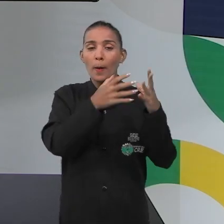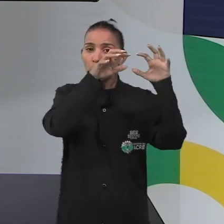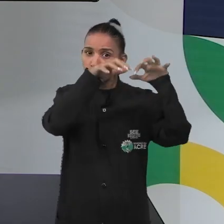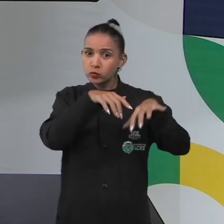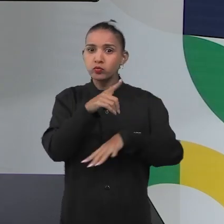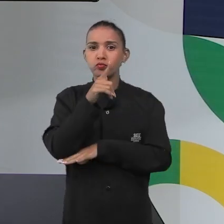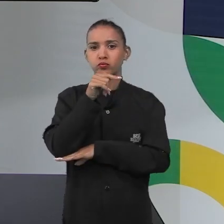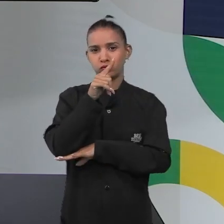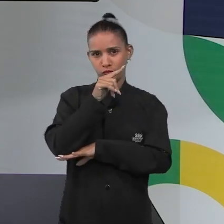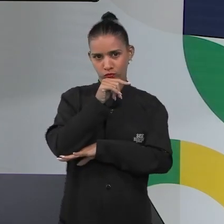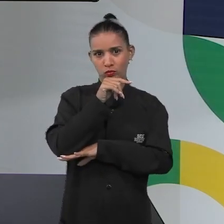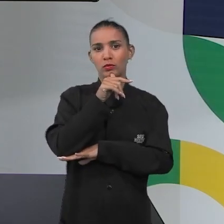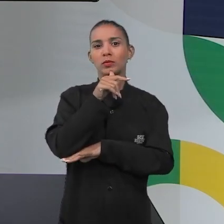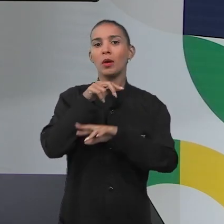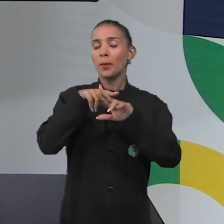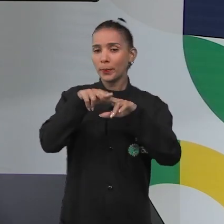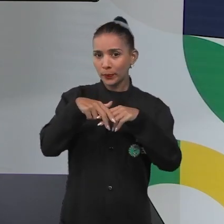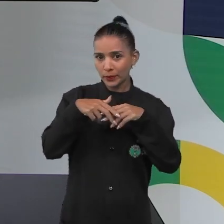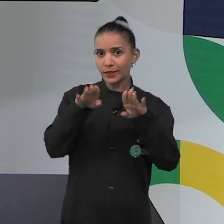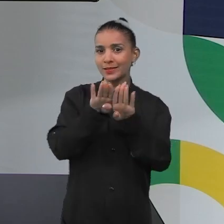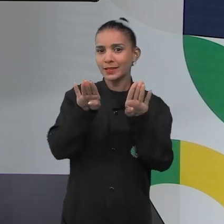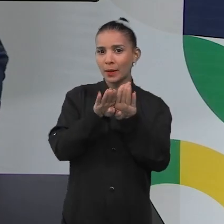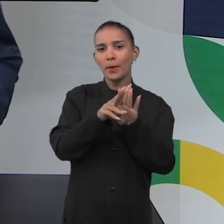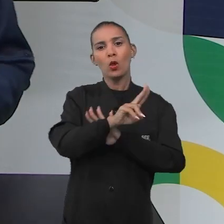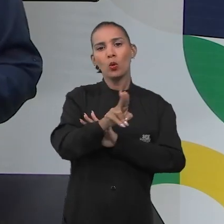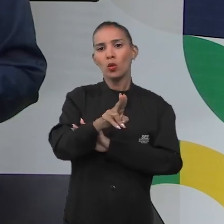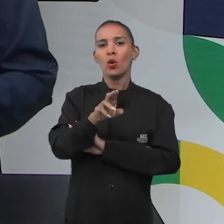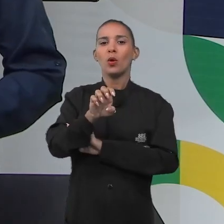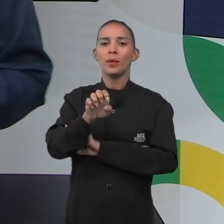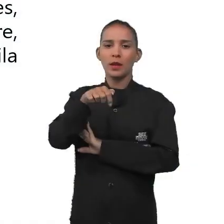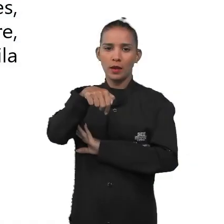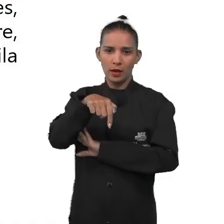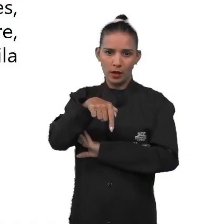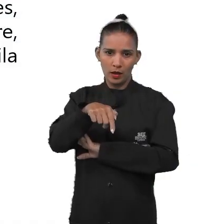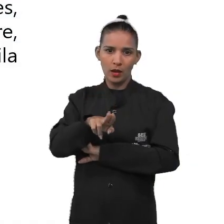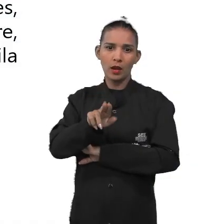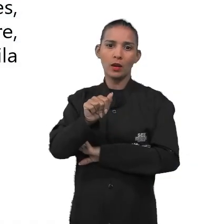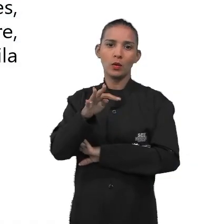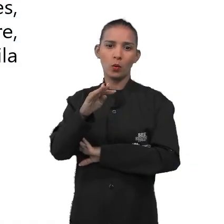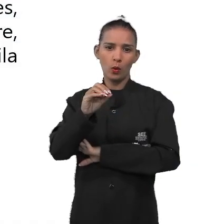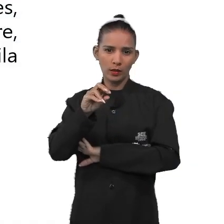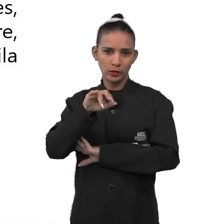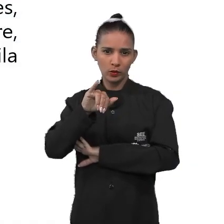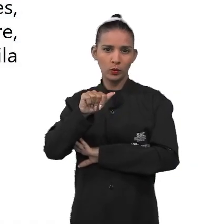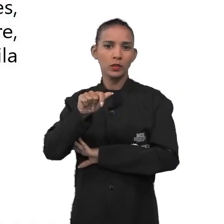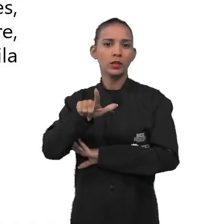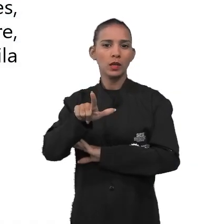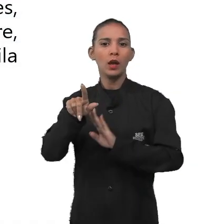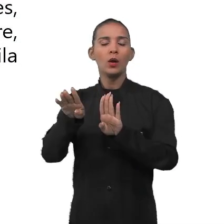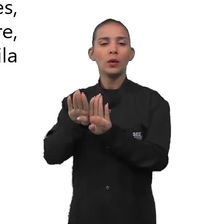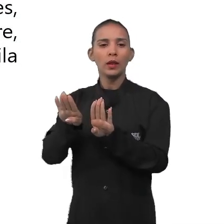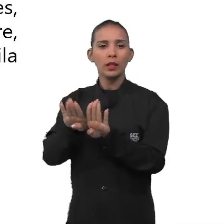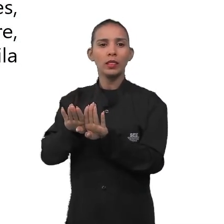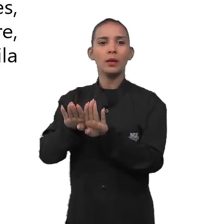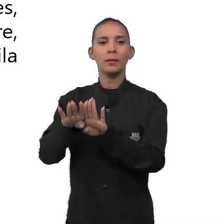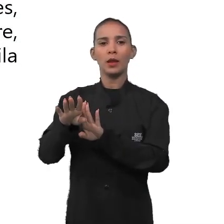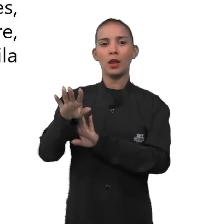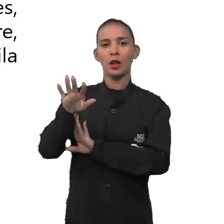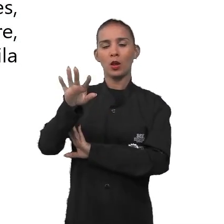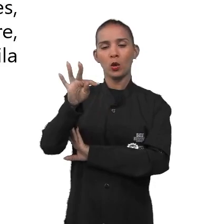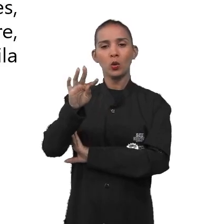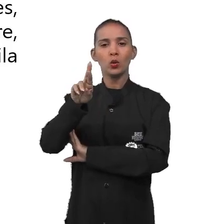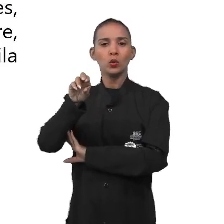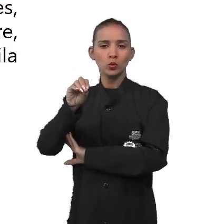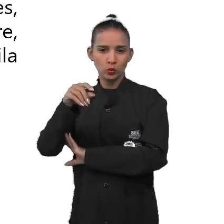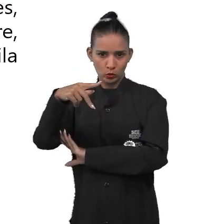também pode chamar de floresta equatorial e apresenta modificações também em função da altitude, do tipo de